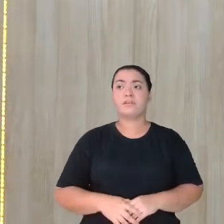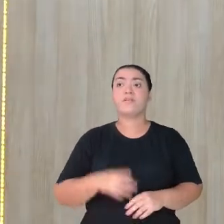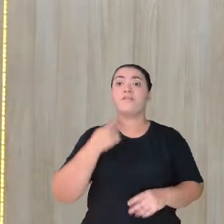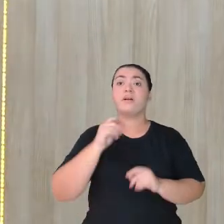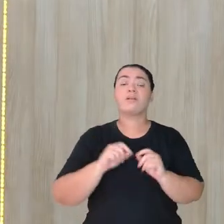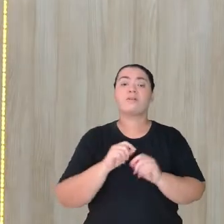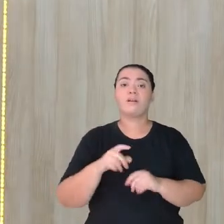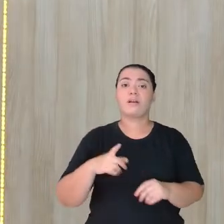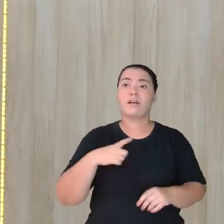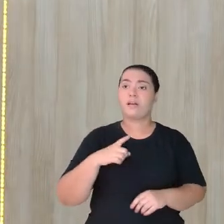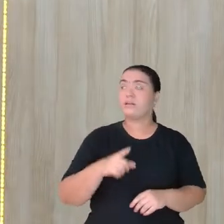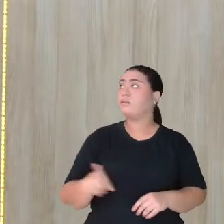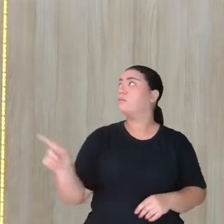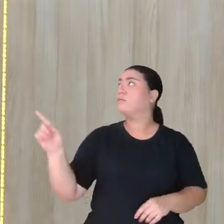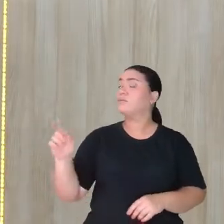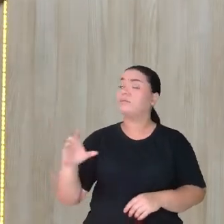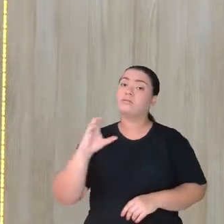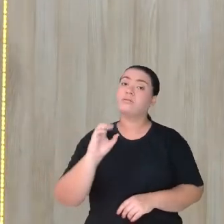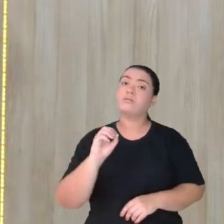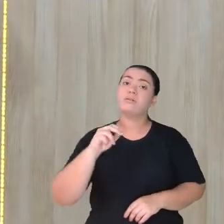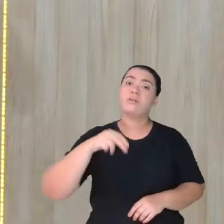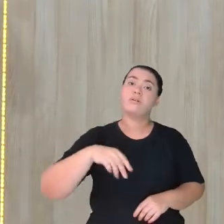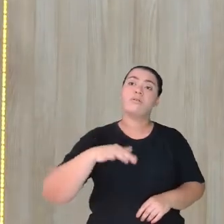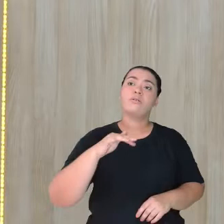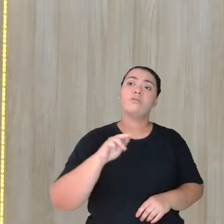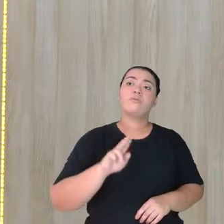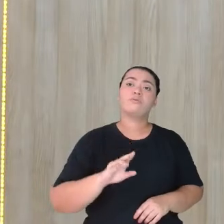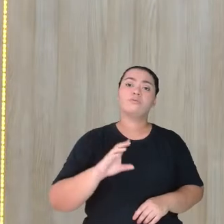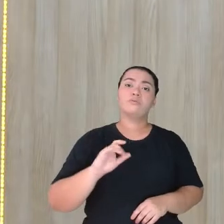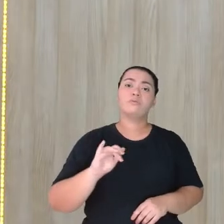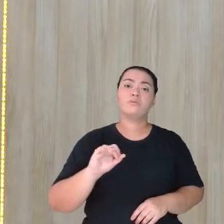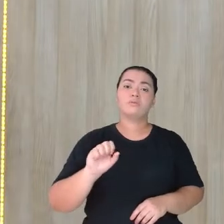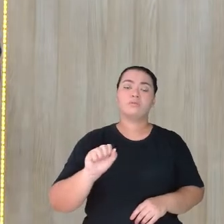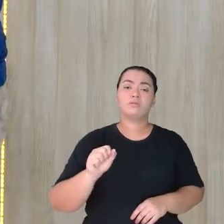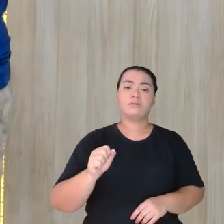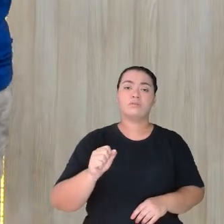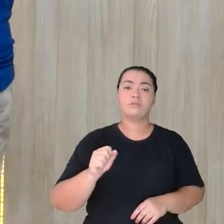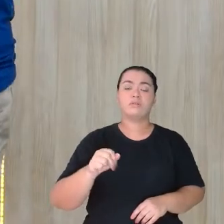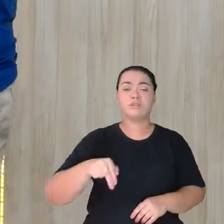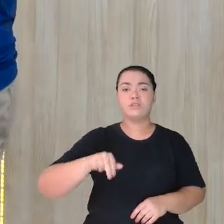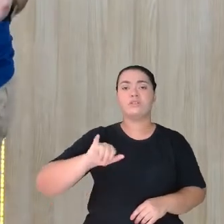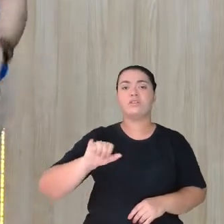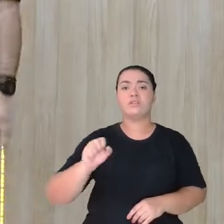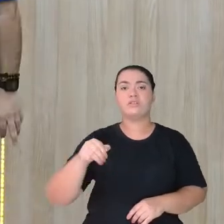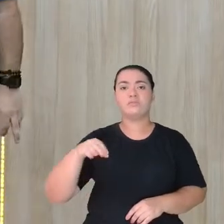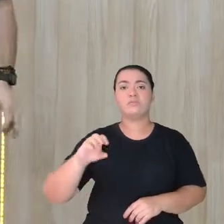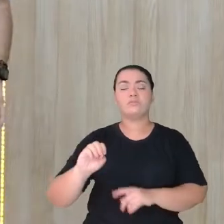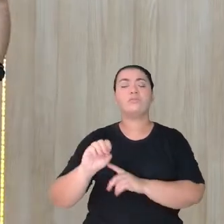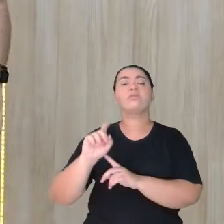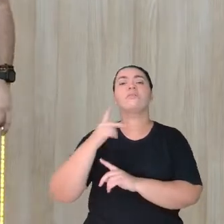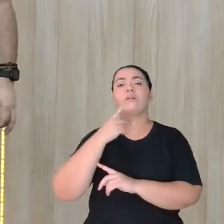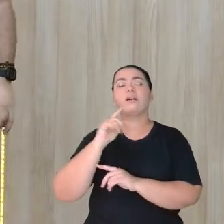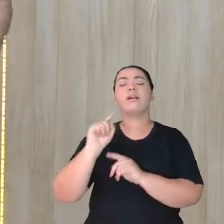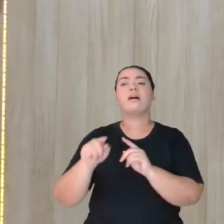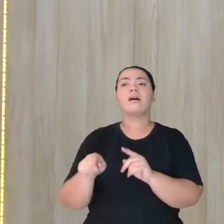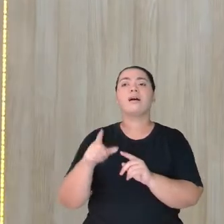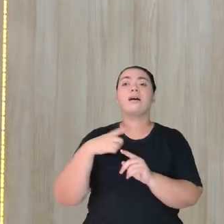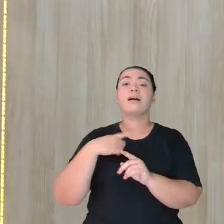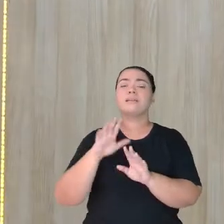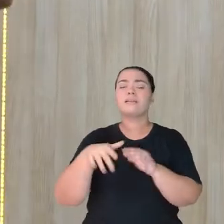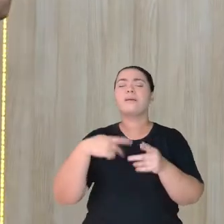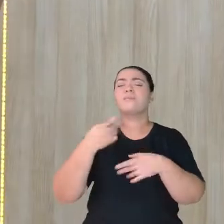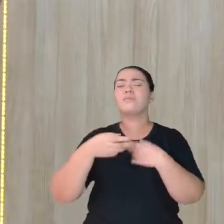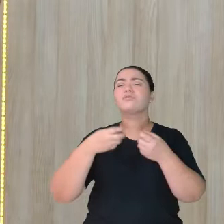em confucionismo, então a gente vai retomar isso em outras aulas, né? Mas de forma